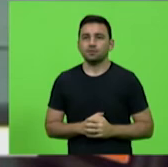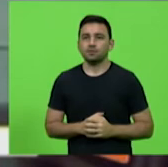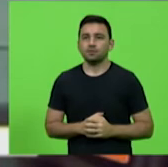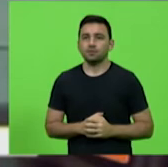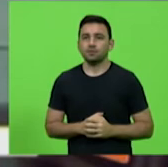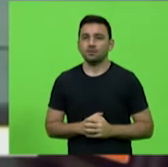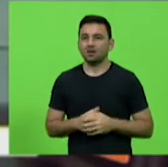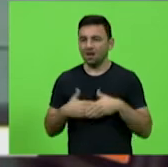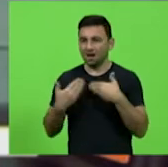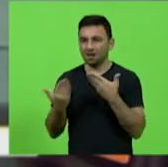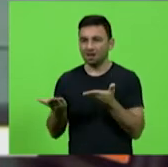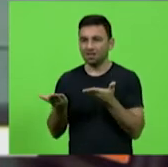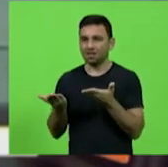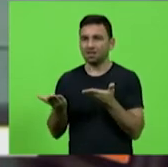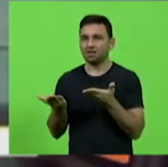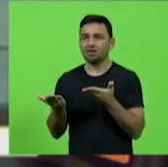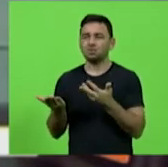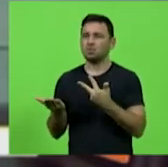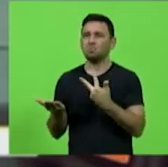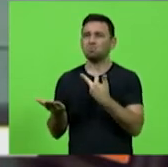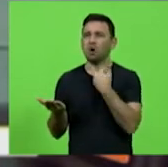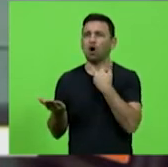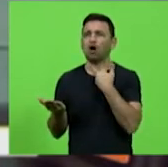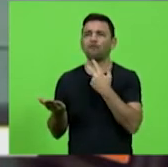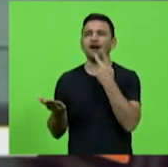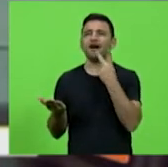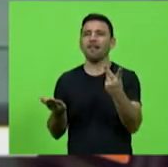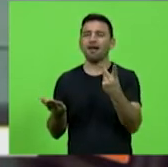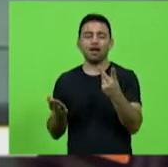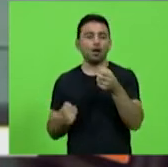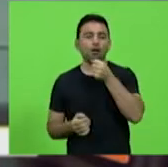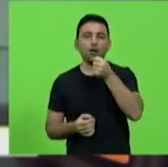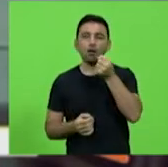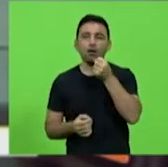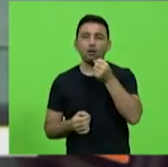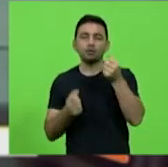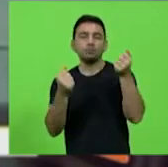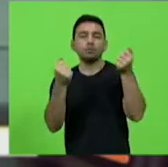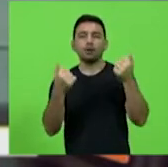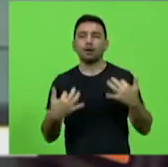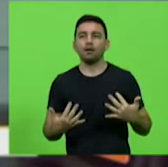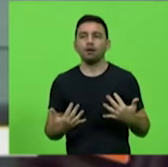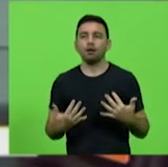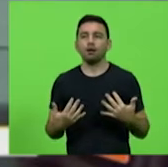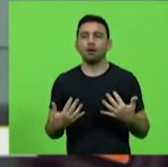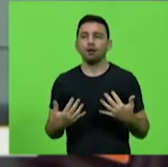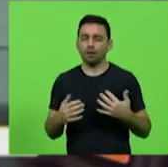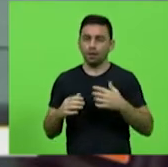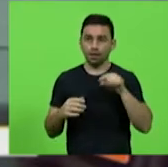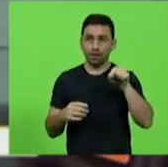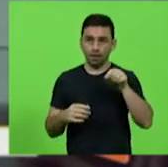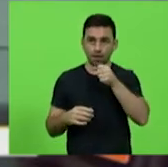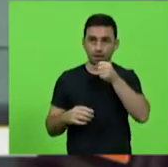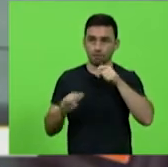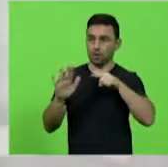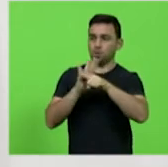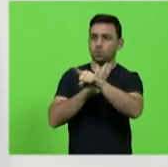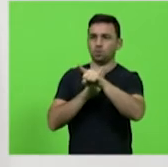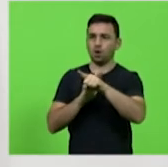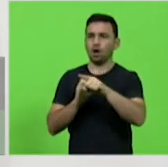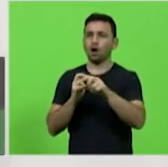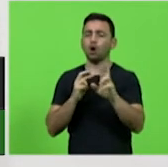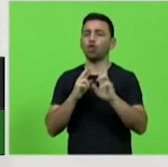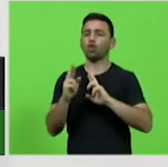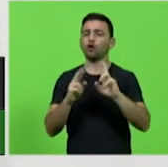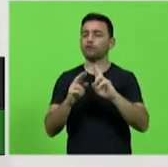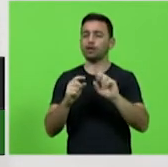não pode simplesmente dizer para o jornalista que indagou que a rodovia